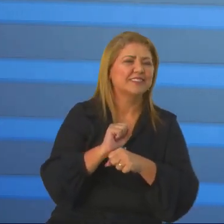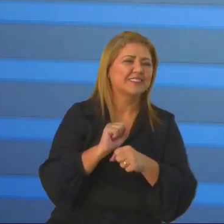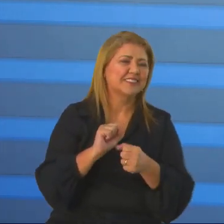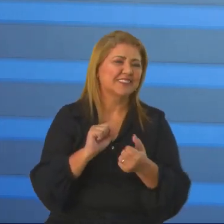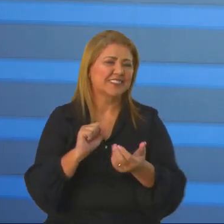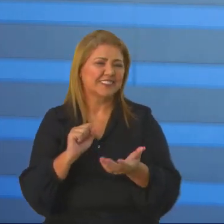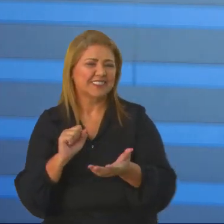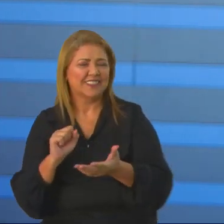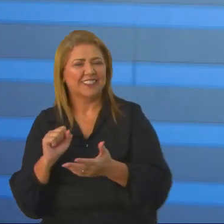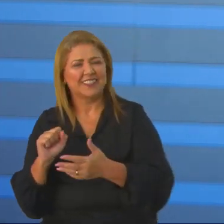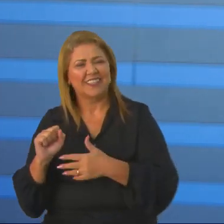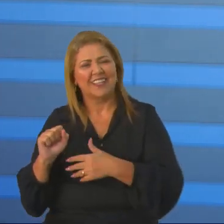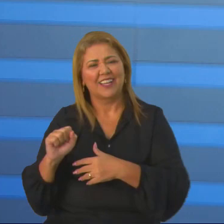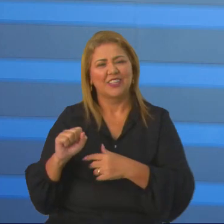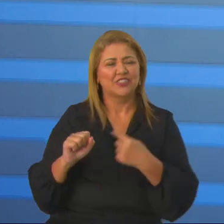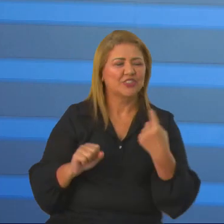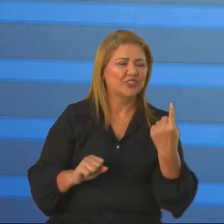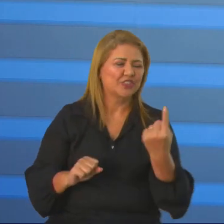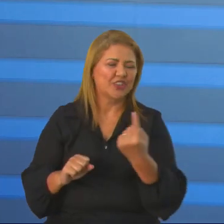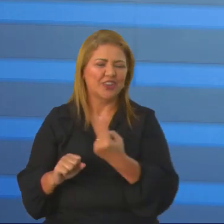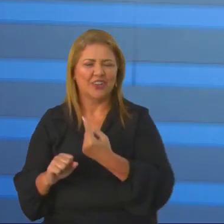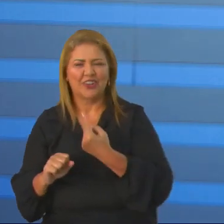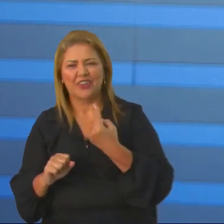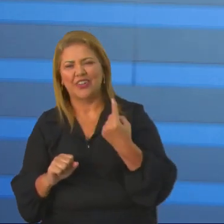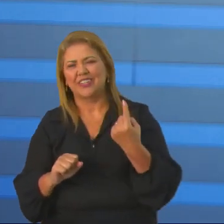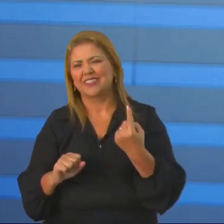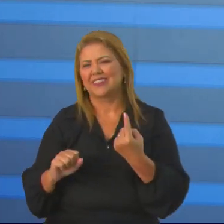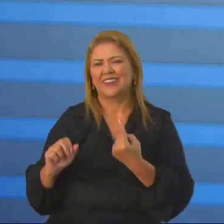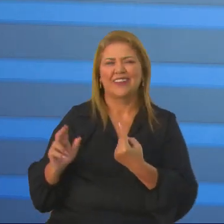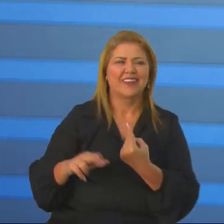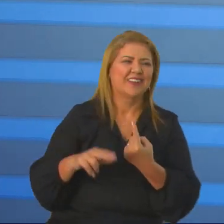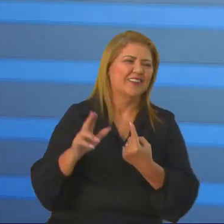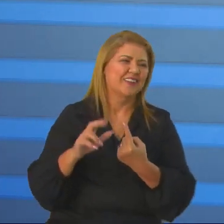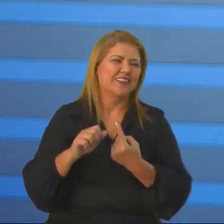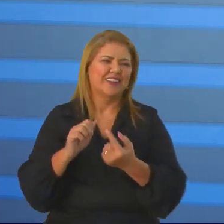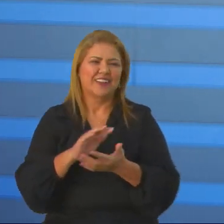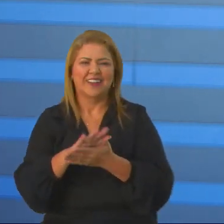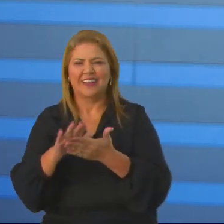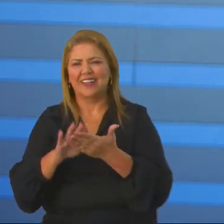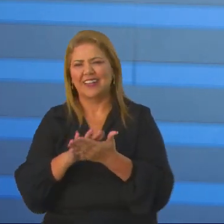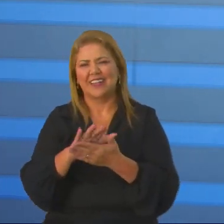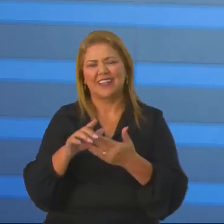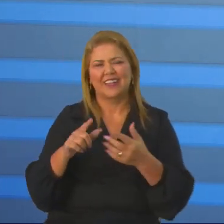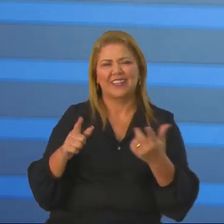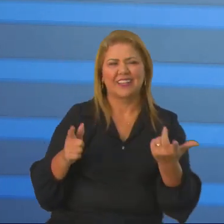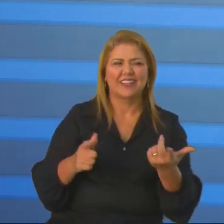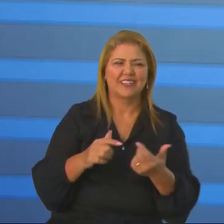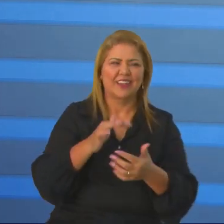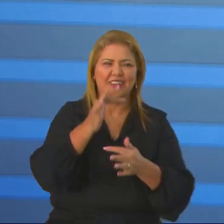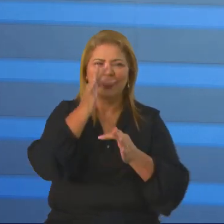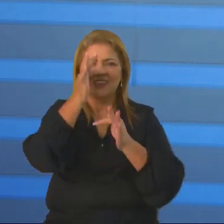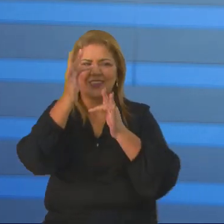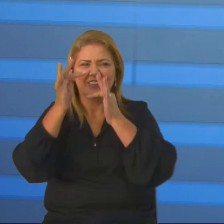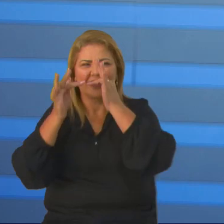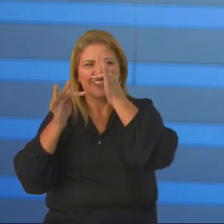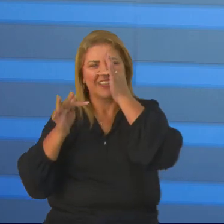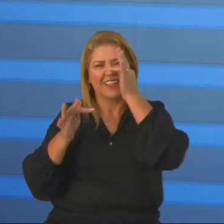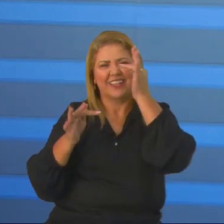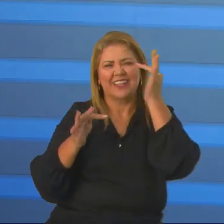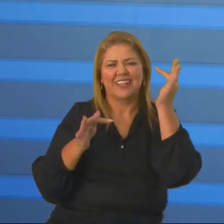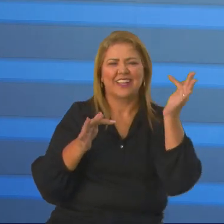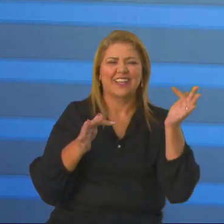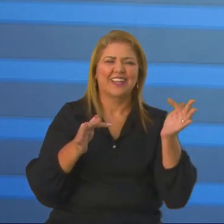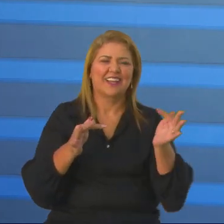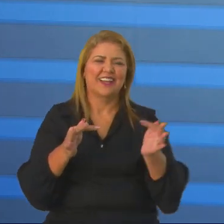fica na solidão. Embarca com suas dores pra longe do